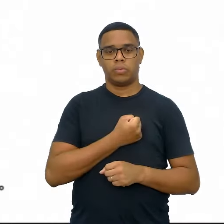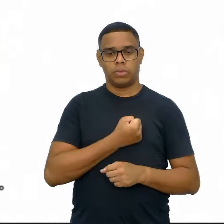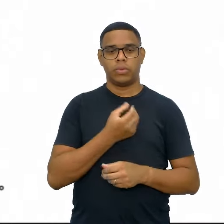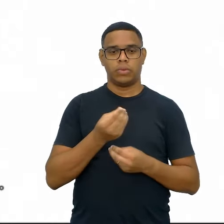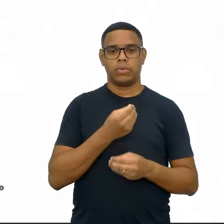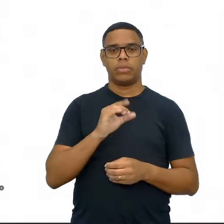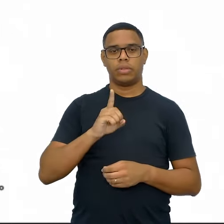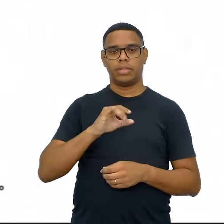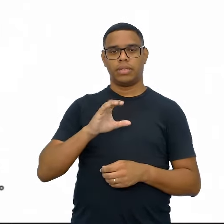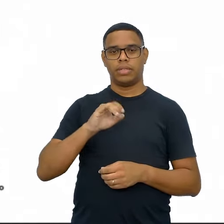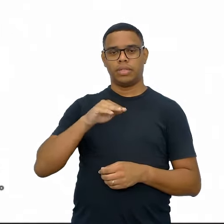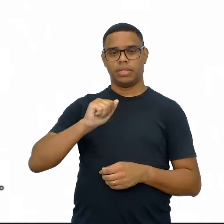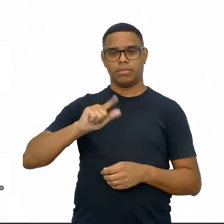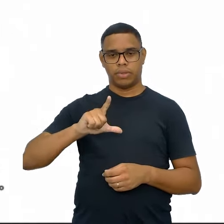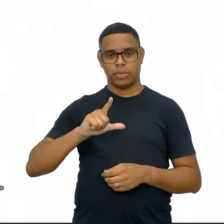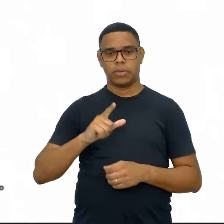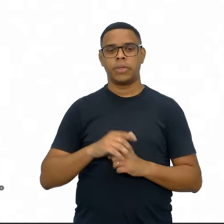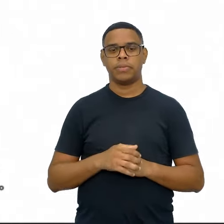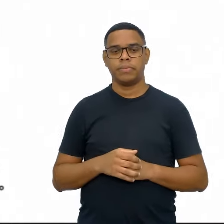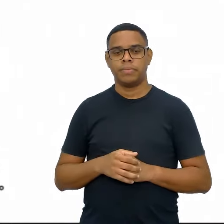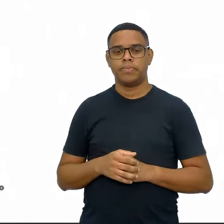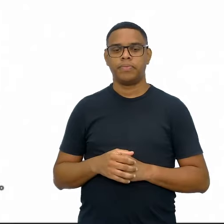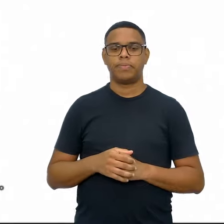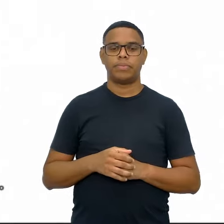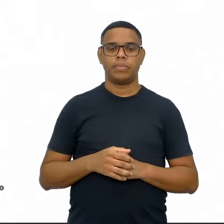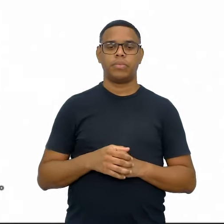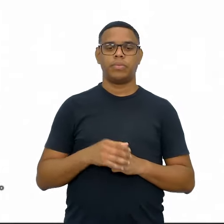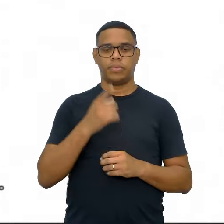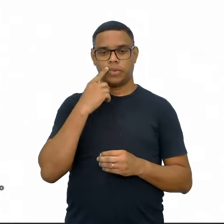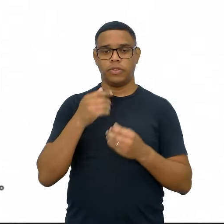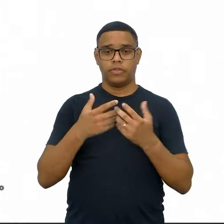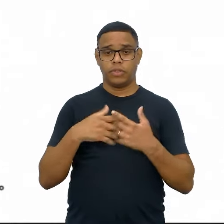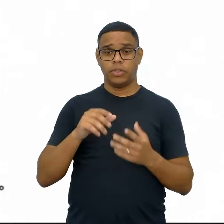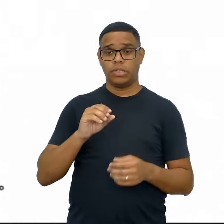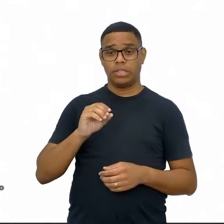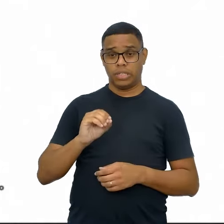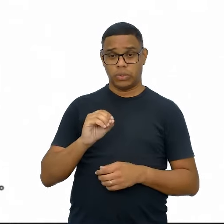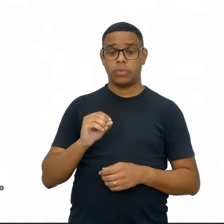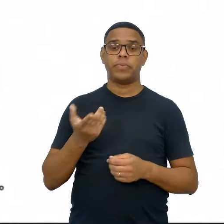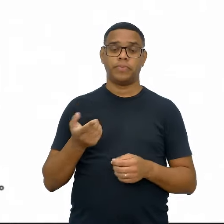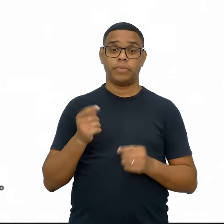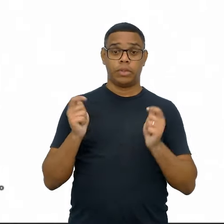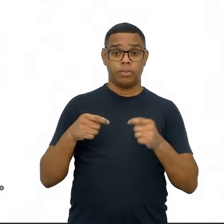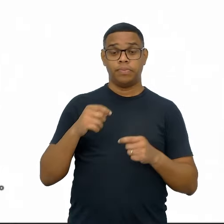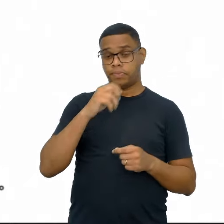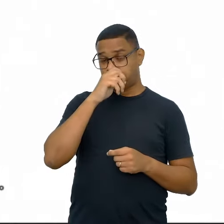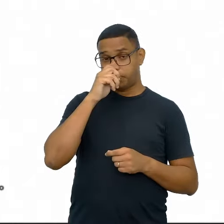numeração decimal, valor posicional e função zero. Então, essa habilidade aqui,